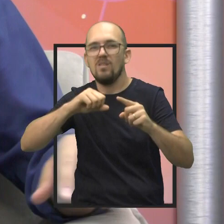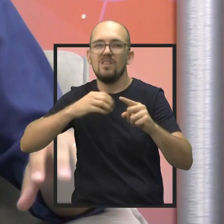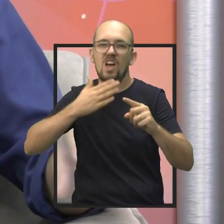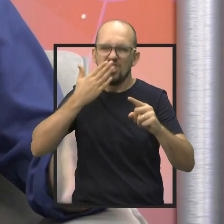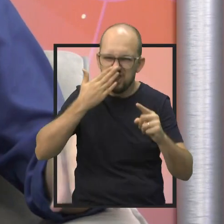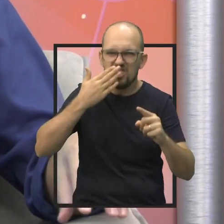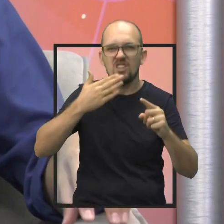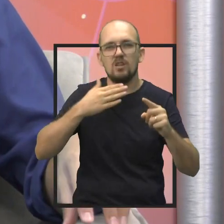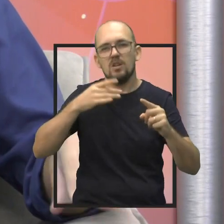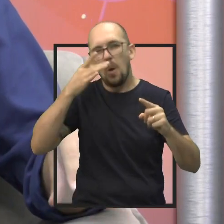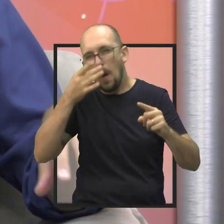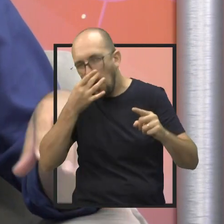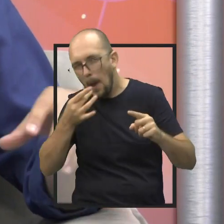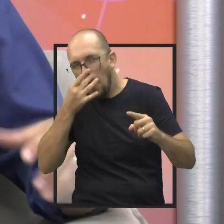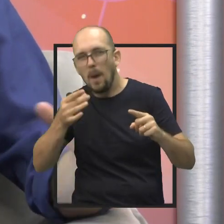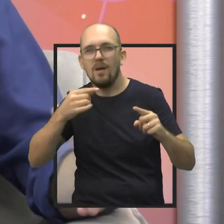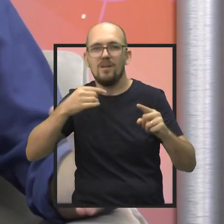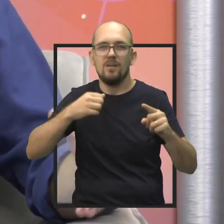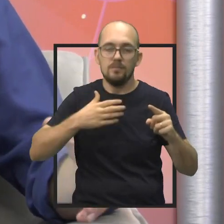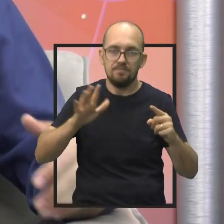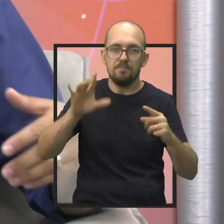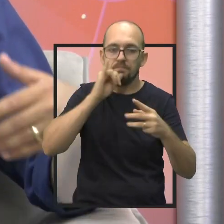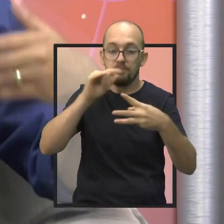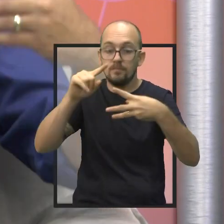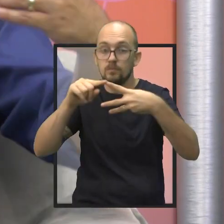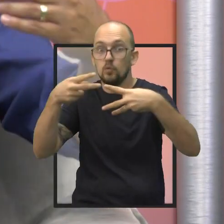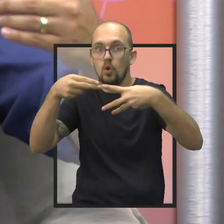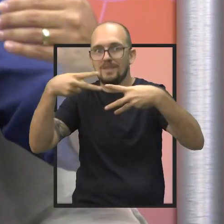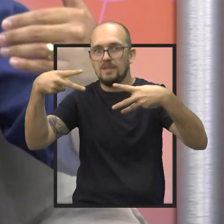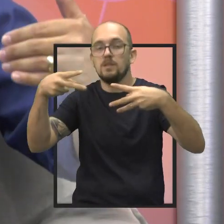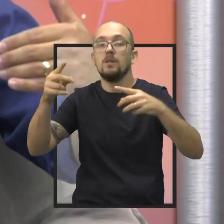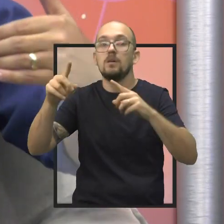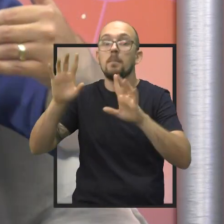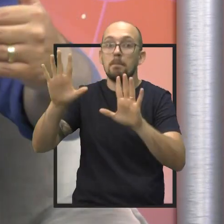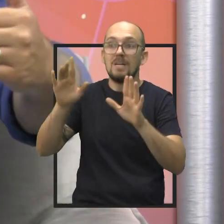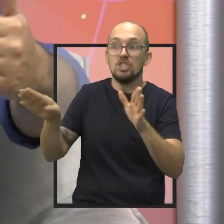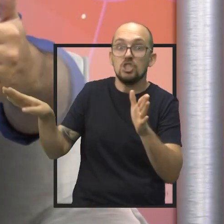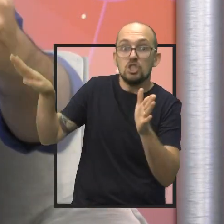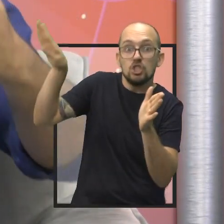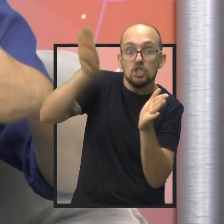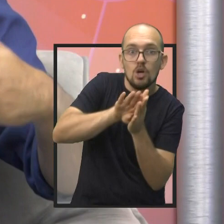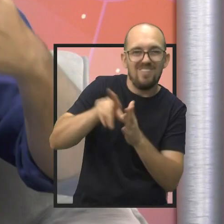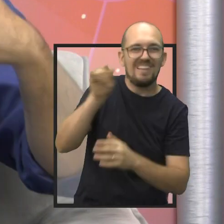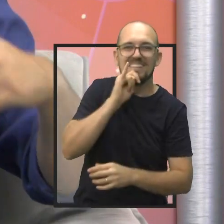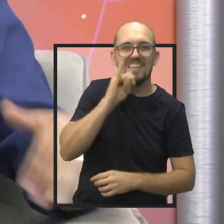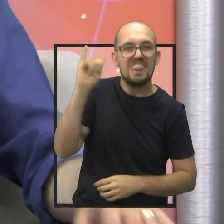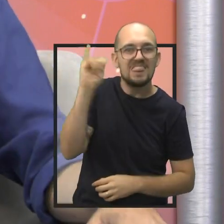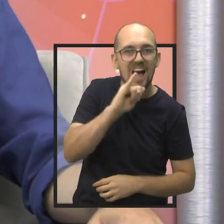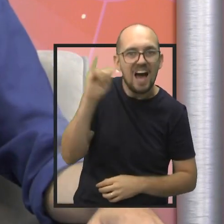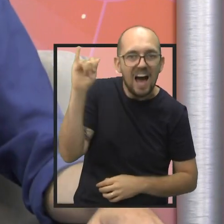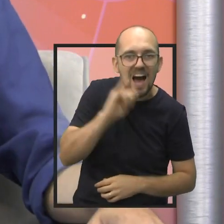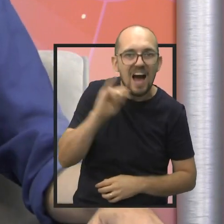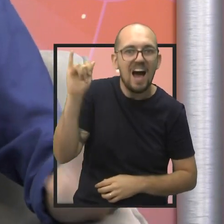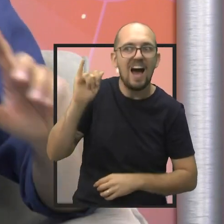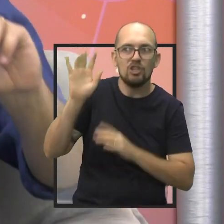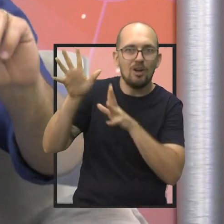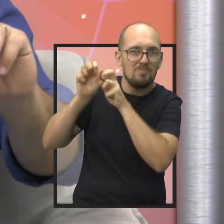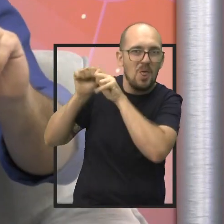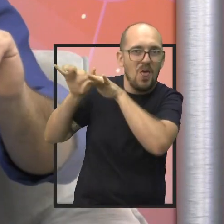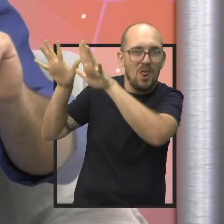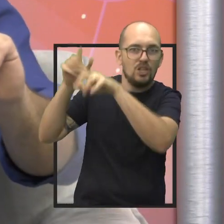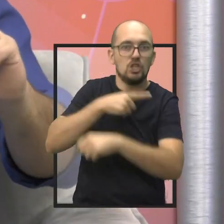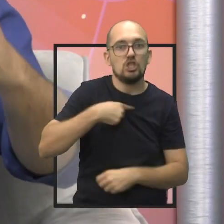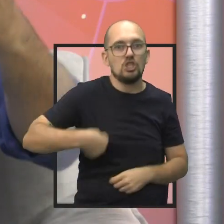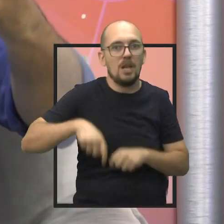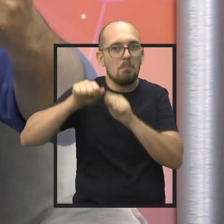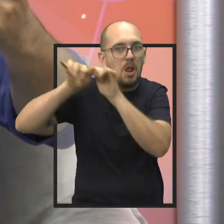a transmissão está sustentada, ou seja, a transmissão já ocorre sem casos importados, isso é a